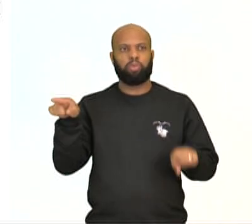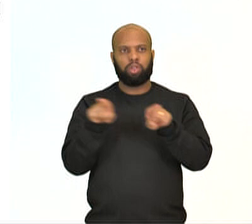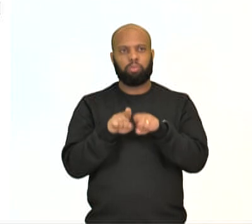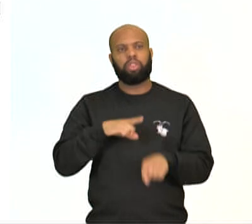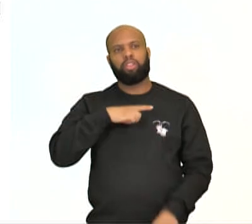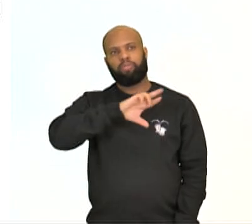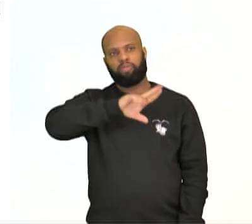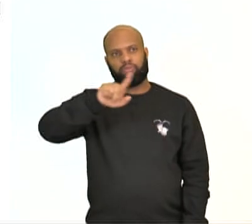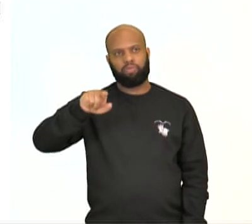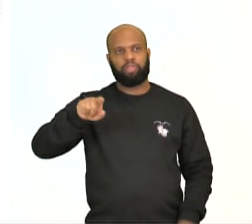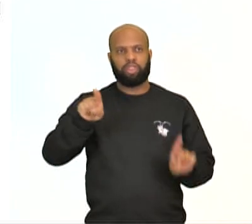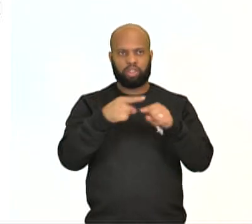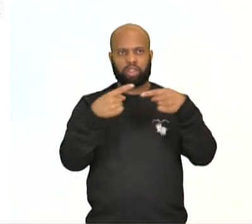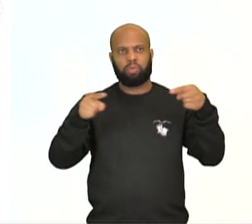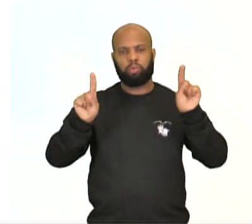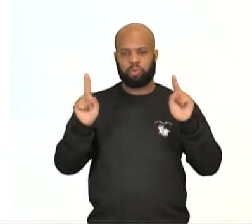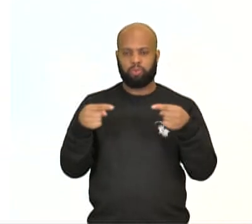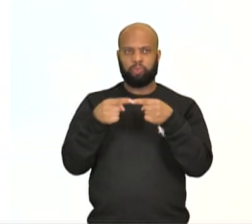músicas de reggaeton.